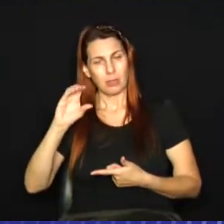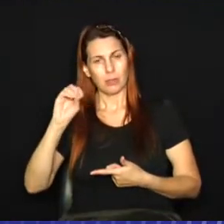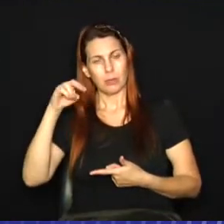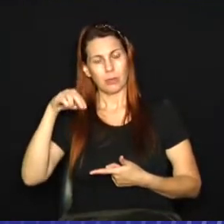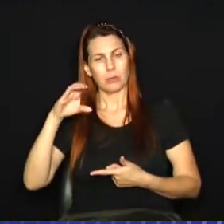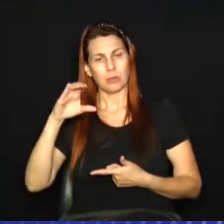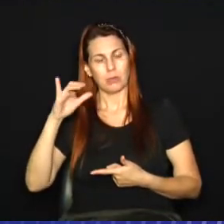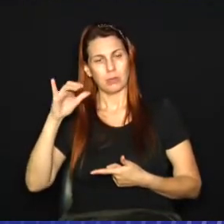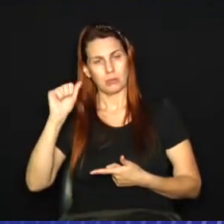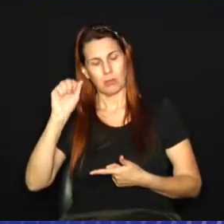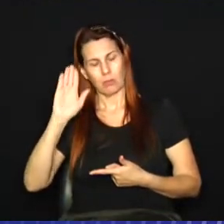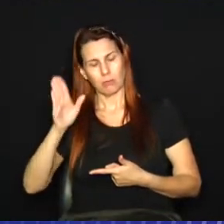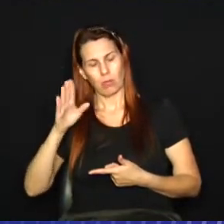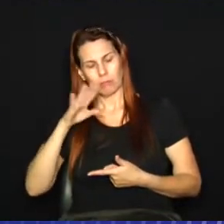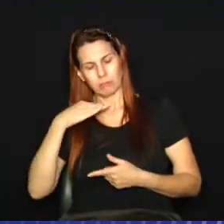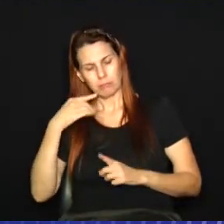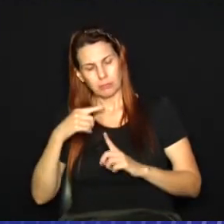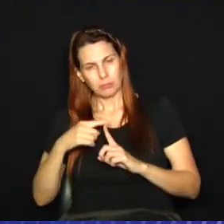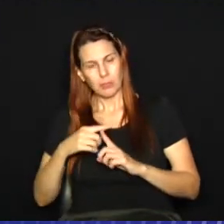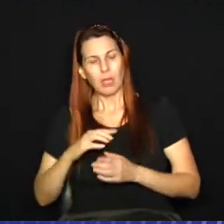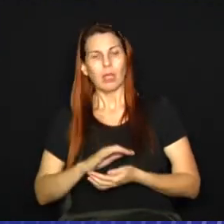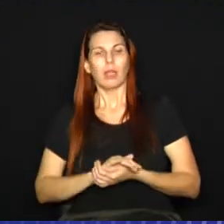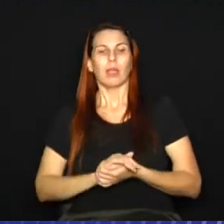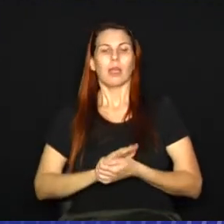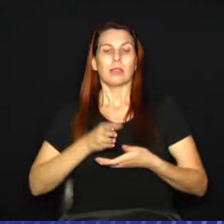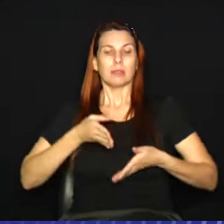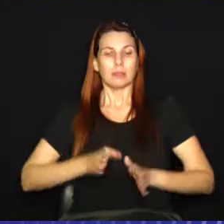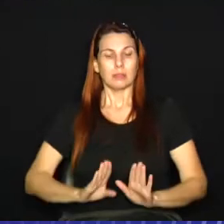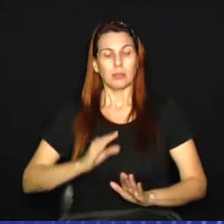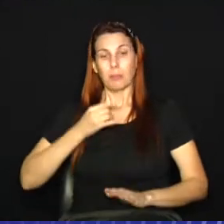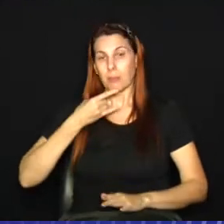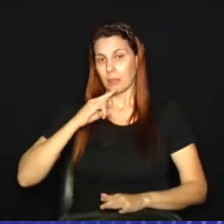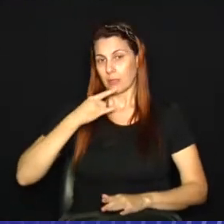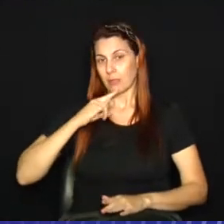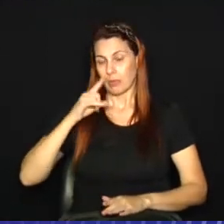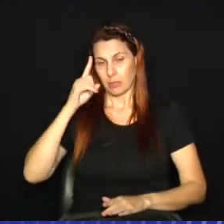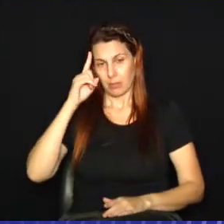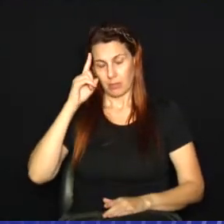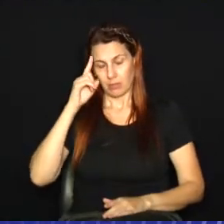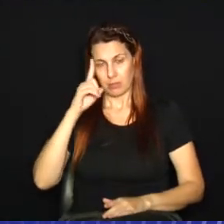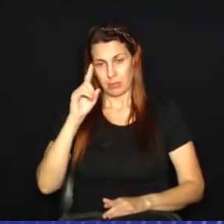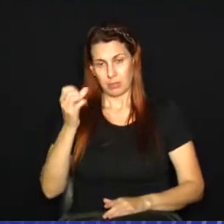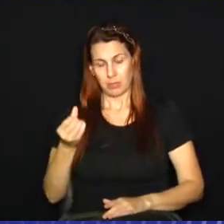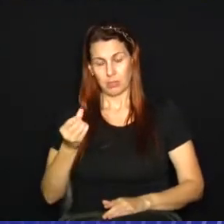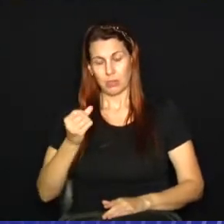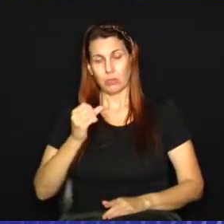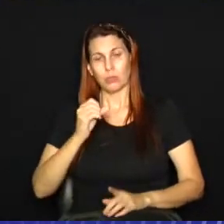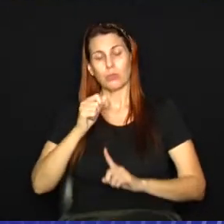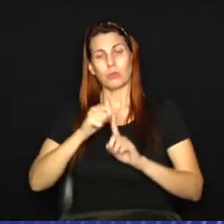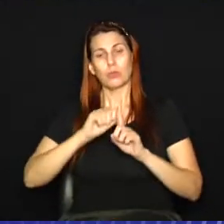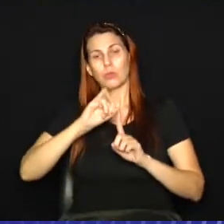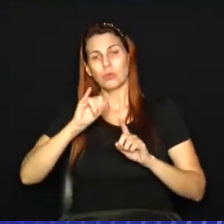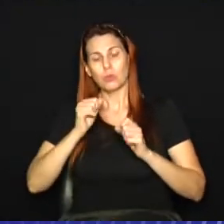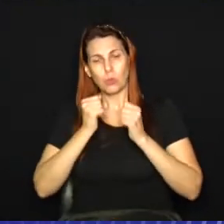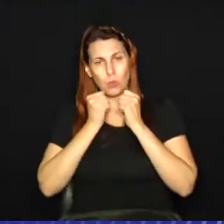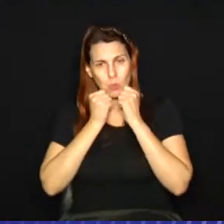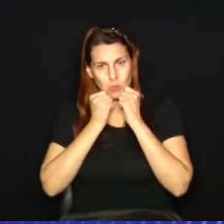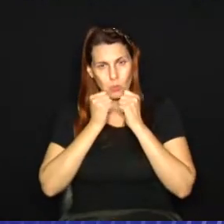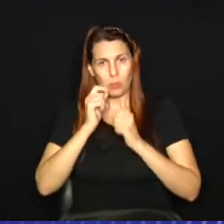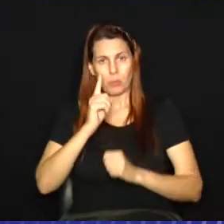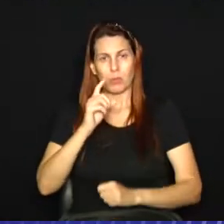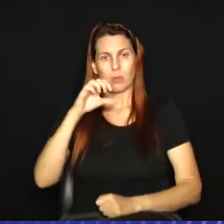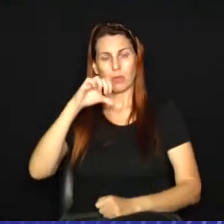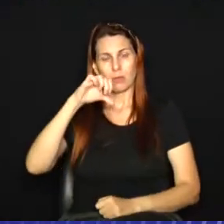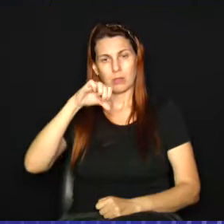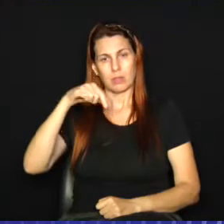memória. Nasceu em Piracicaba no dia 16 de junho de 1968, tem mais 3 irmãos, o Francisco, que